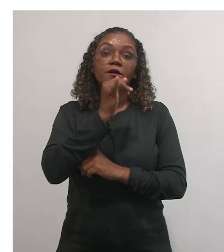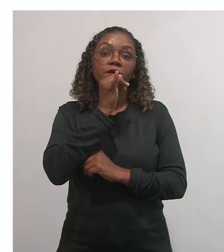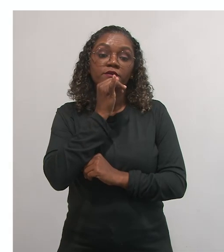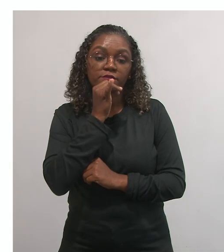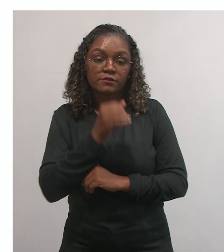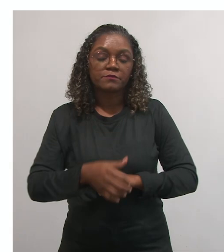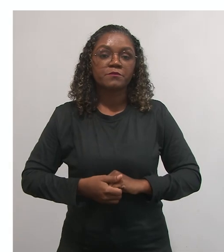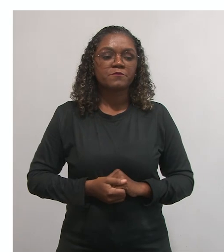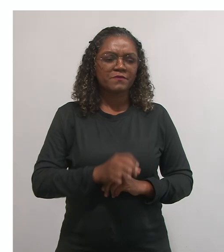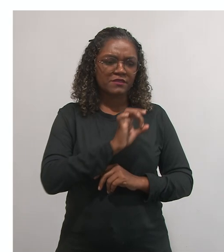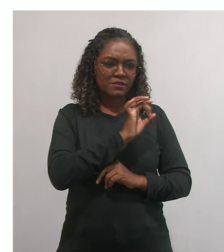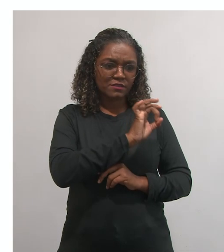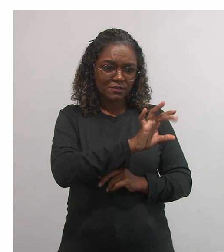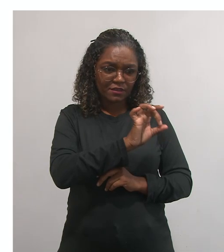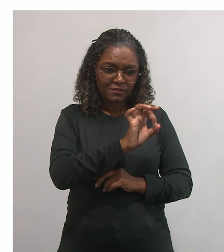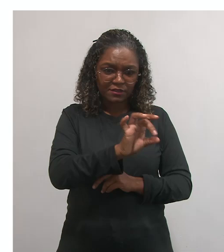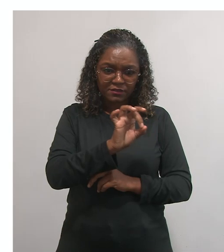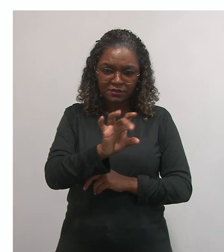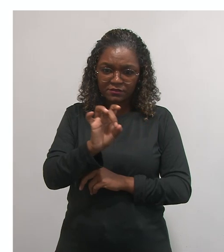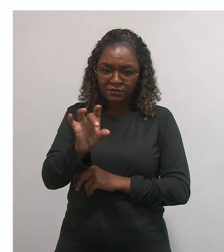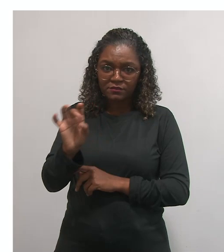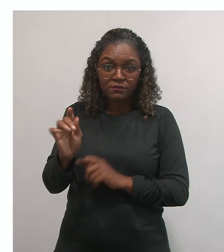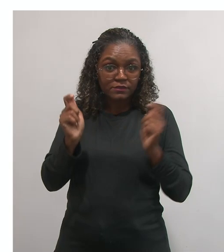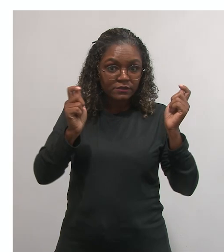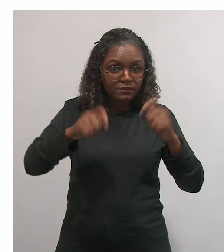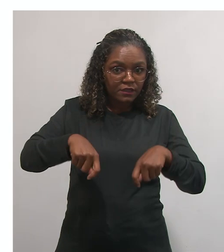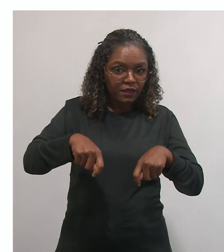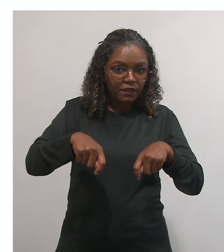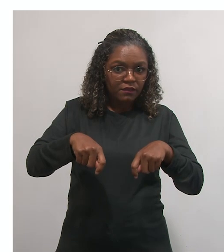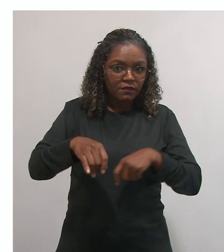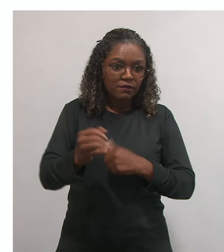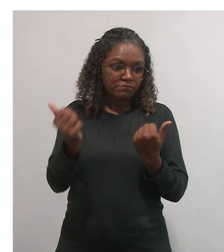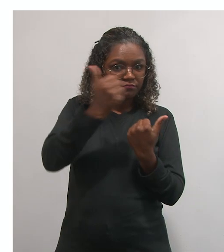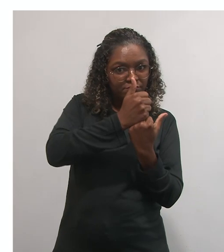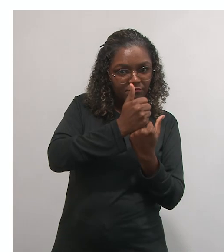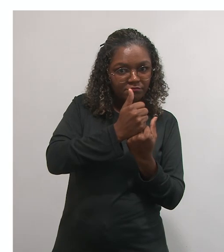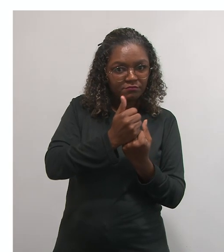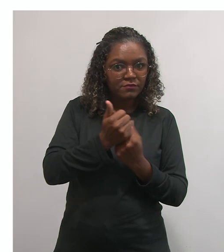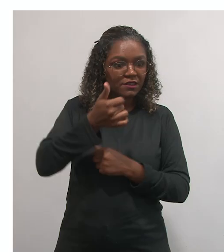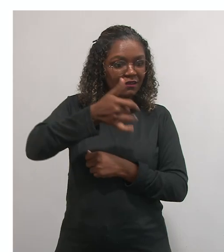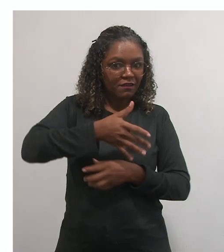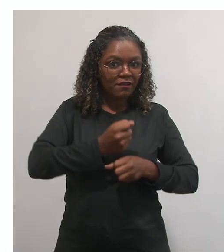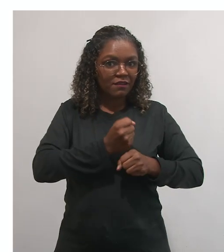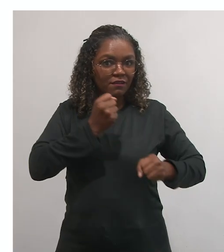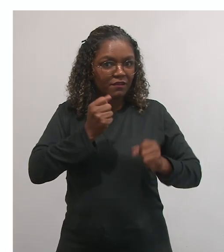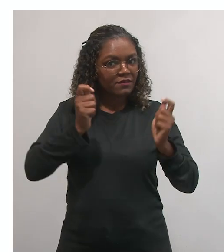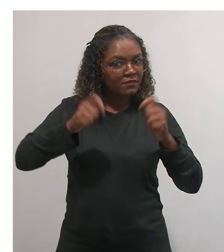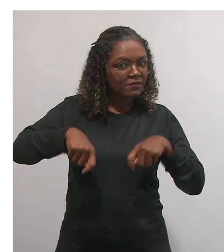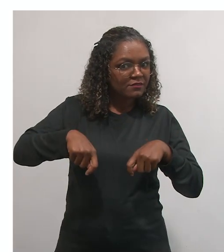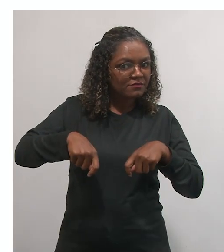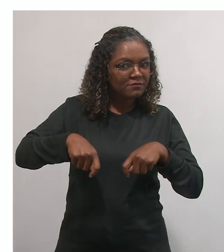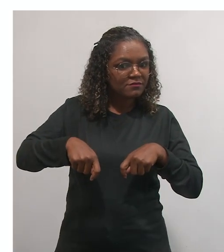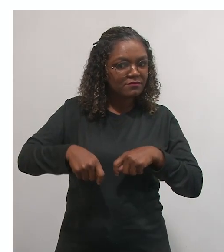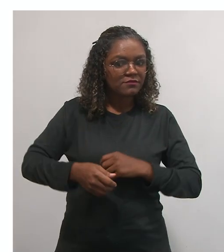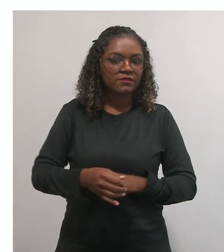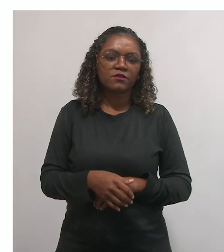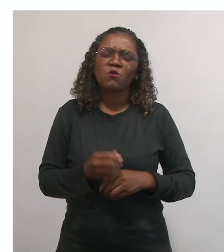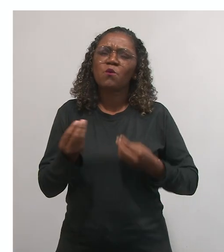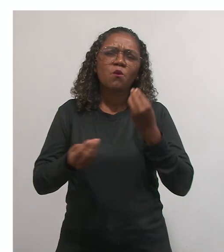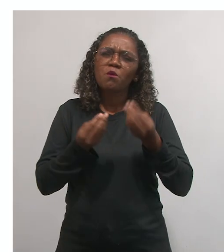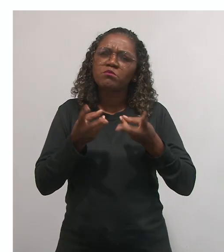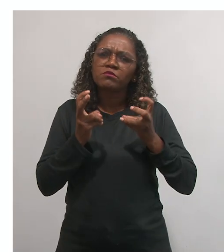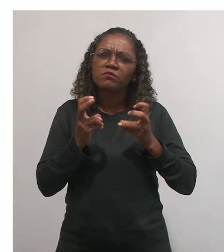produto contribui para cobrir os gastos fixos Então como que a gente